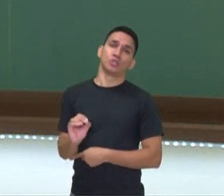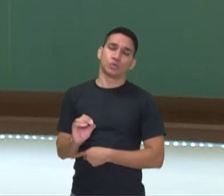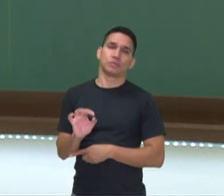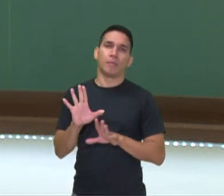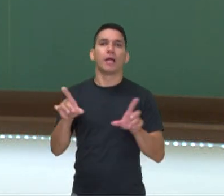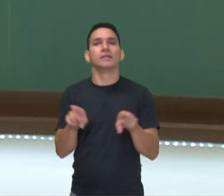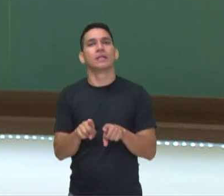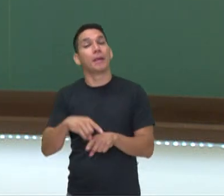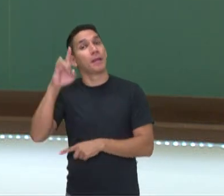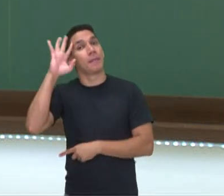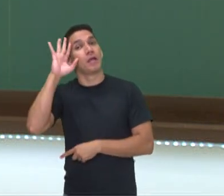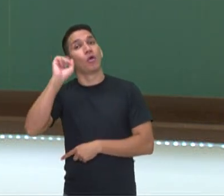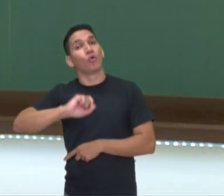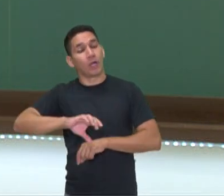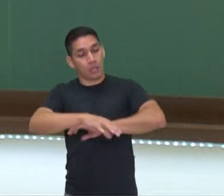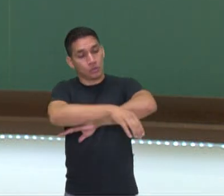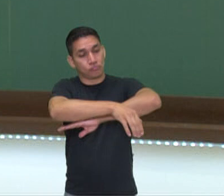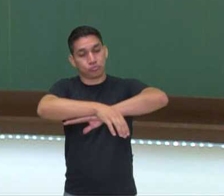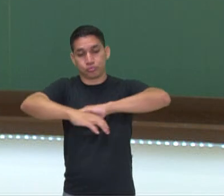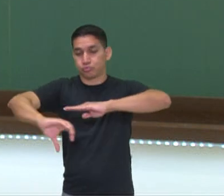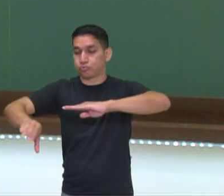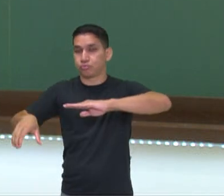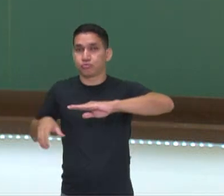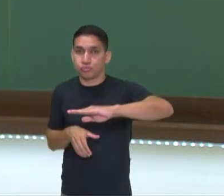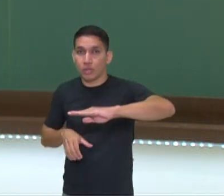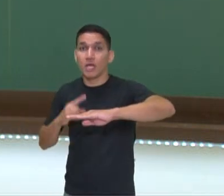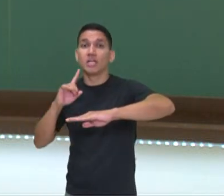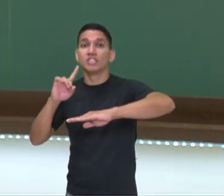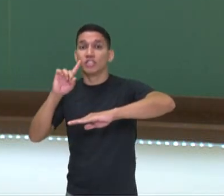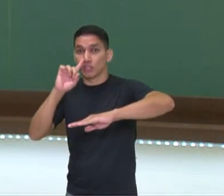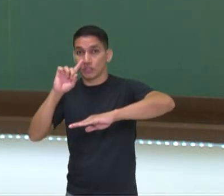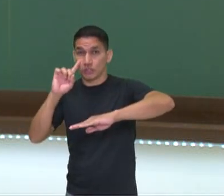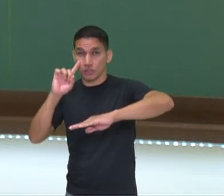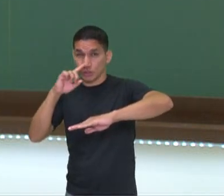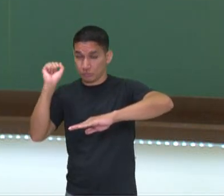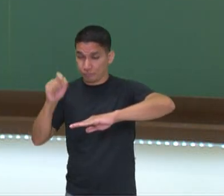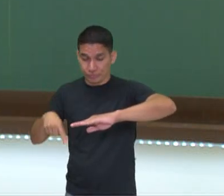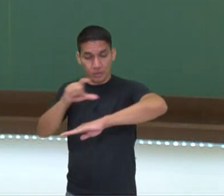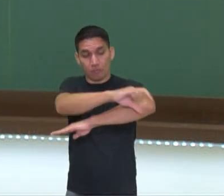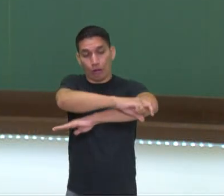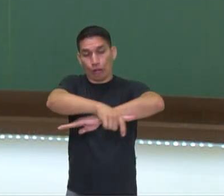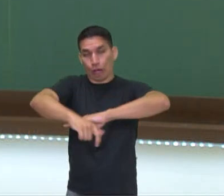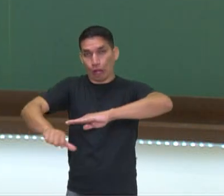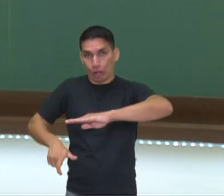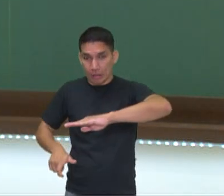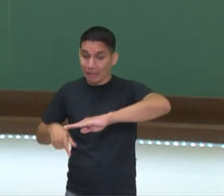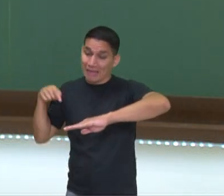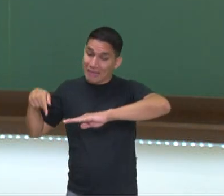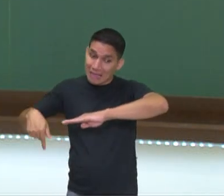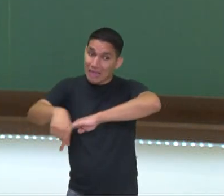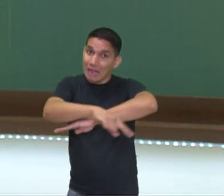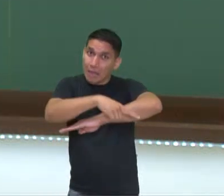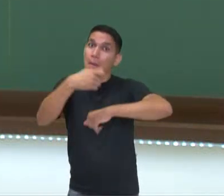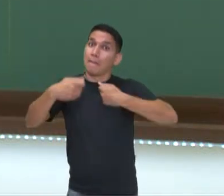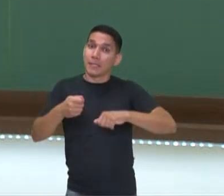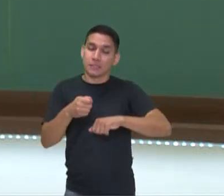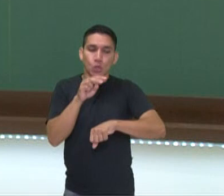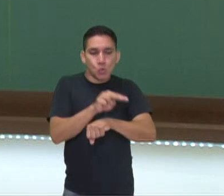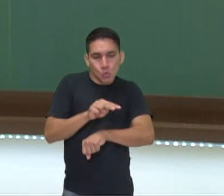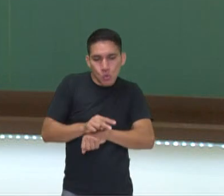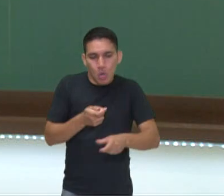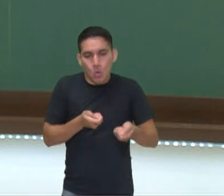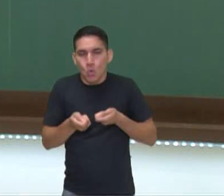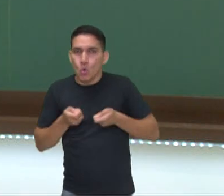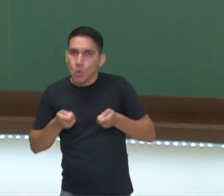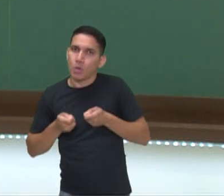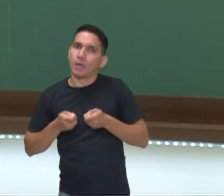podemos pensar no esgoto, que são remanescentes e que precisa se ter uma gestão satisfatória desses resíduos para não comprometer o meio